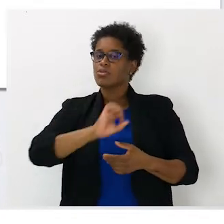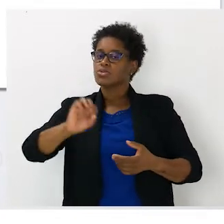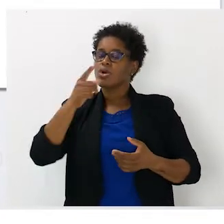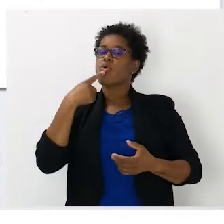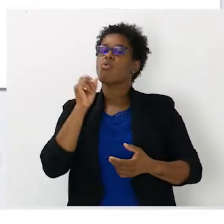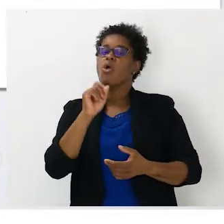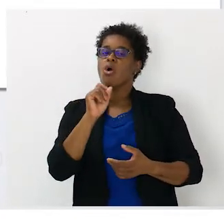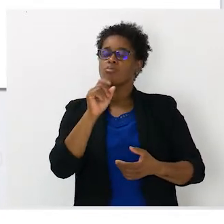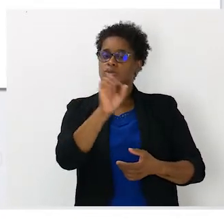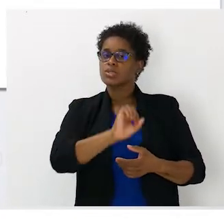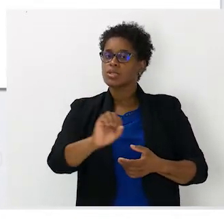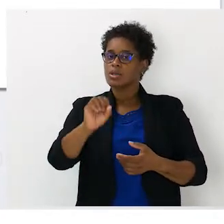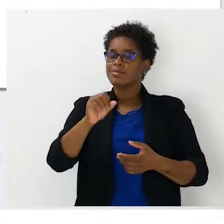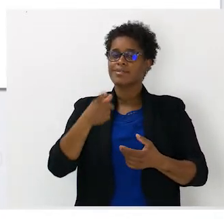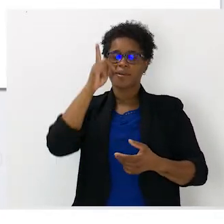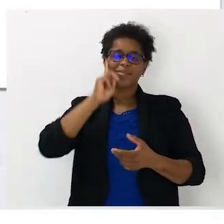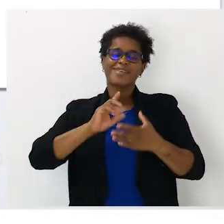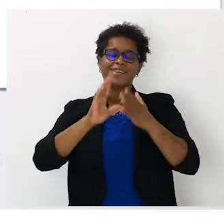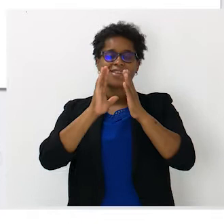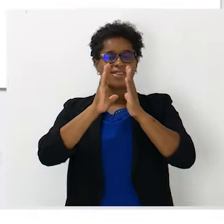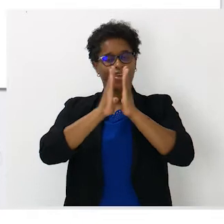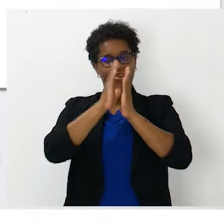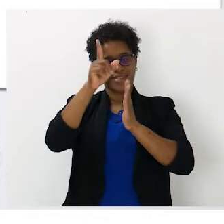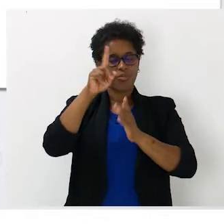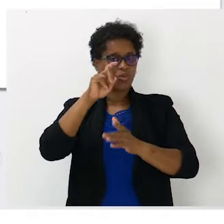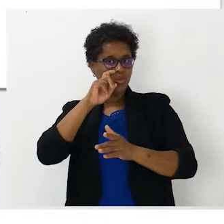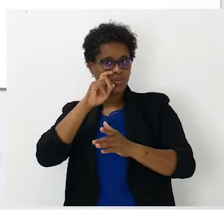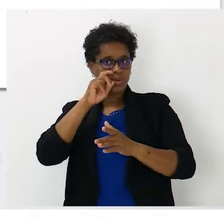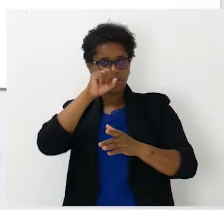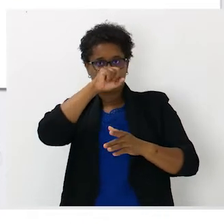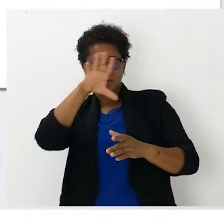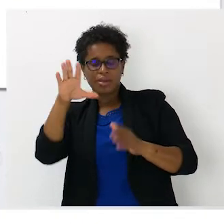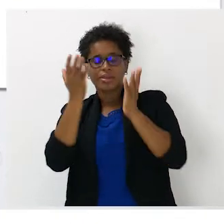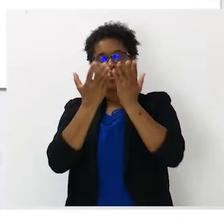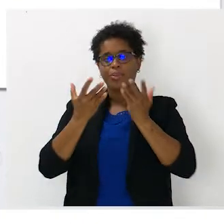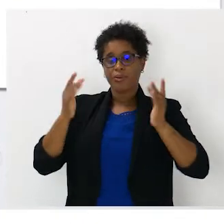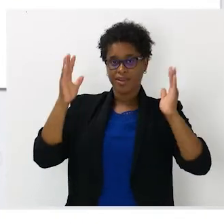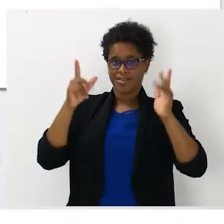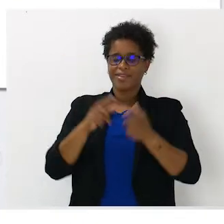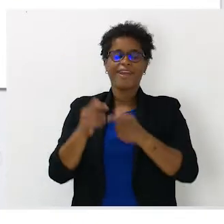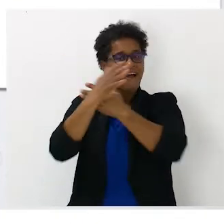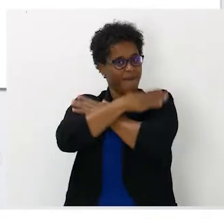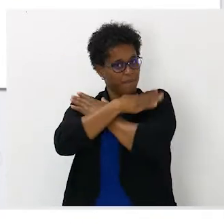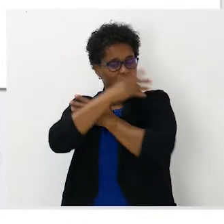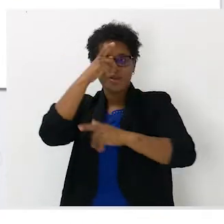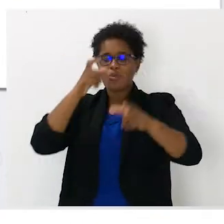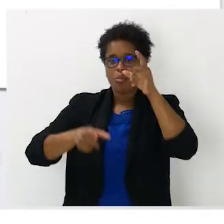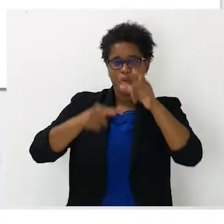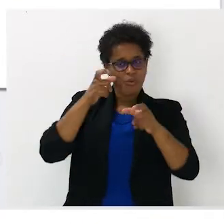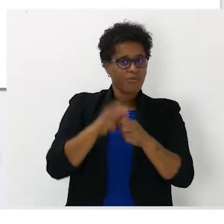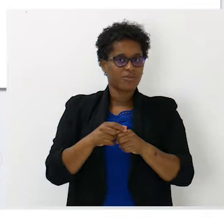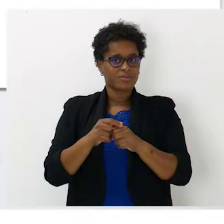nome. Deusa protetora da magia e da natureza. Era amiga do povo,